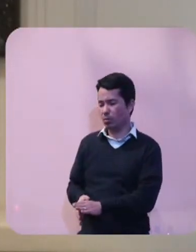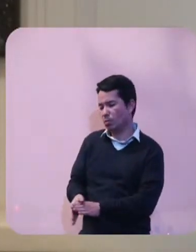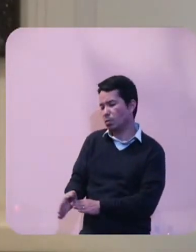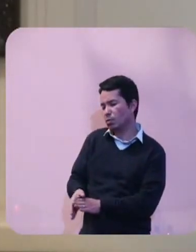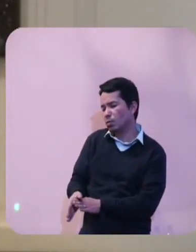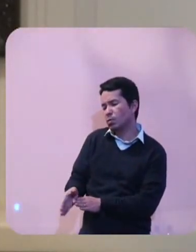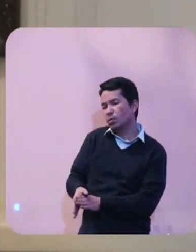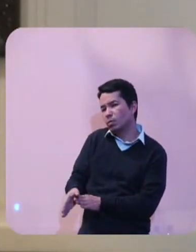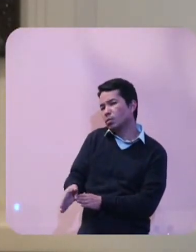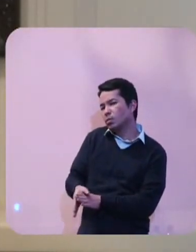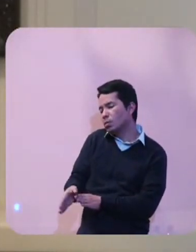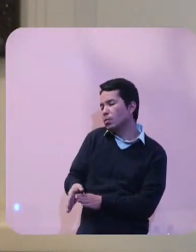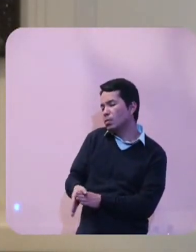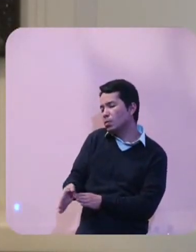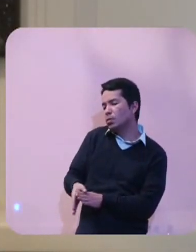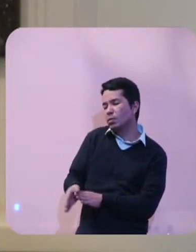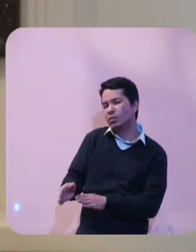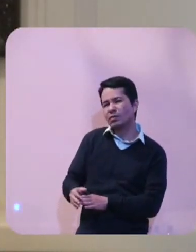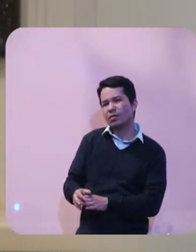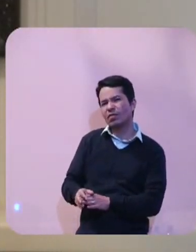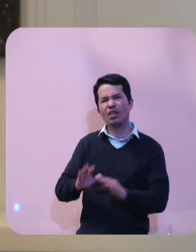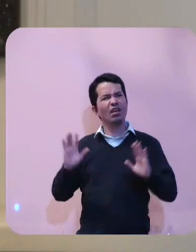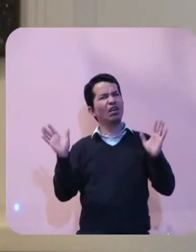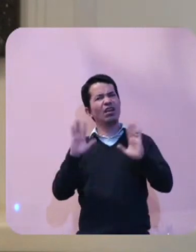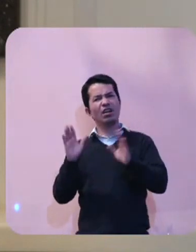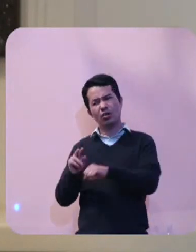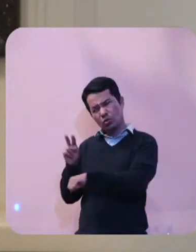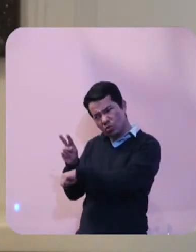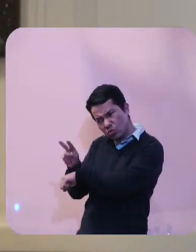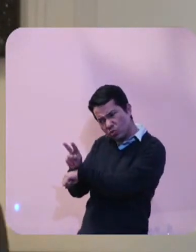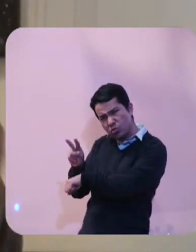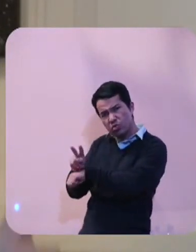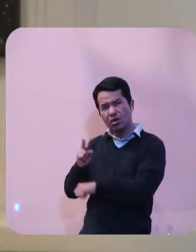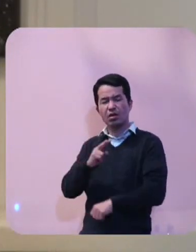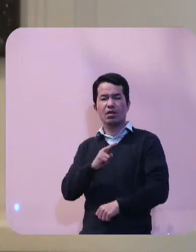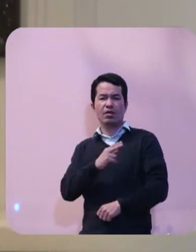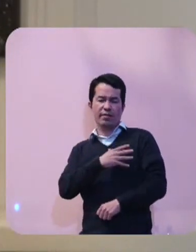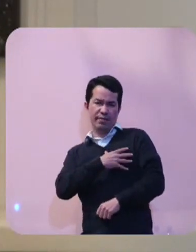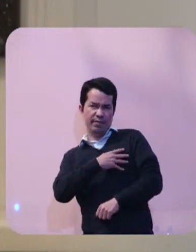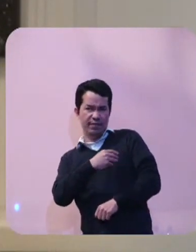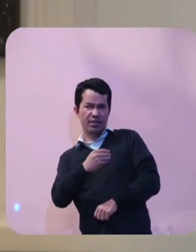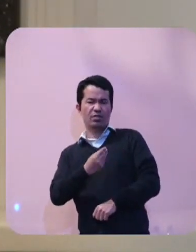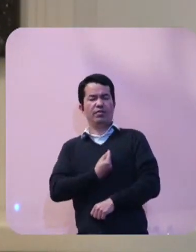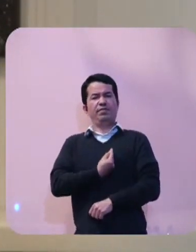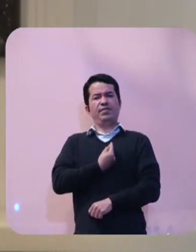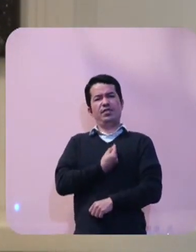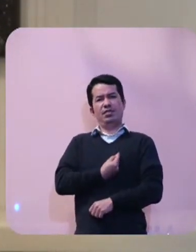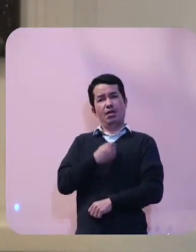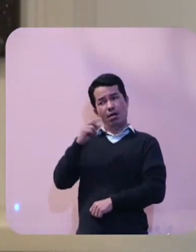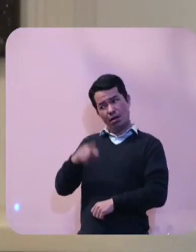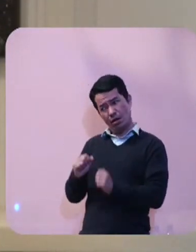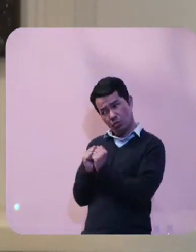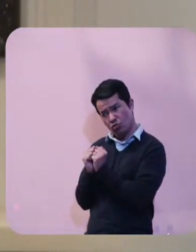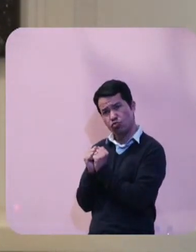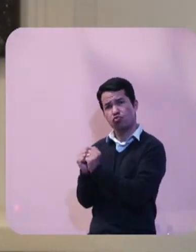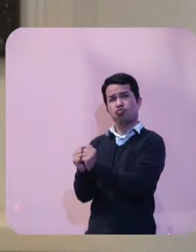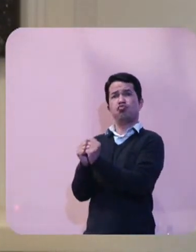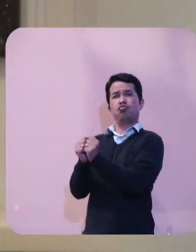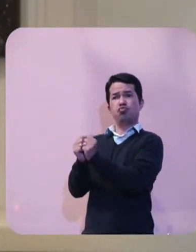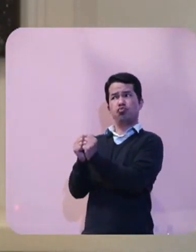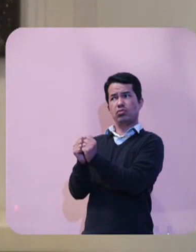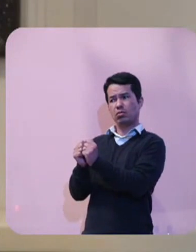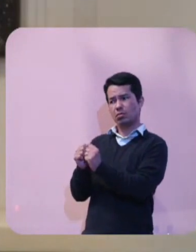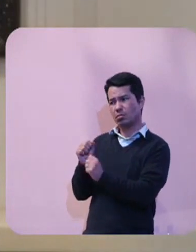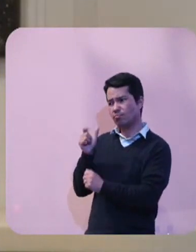aproveitar cada oportunidade para perceber, para estar junto, para chorar junto, para ouvir, para às